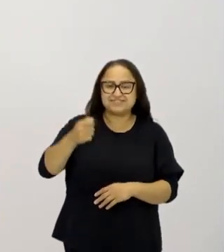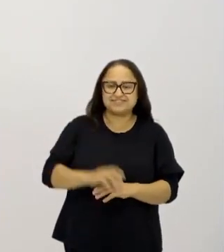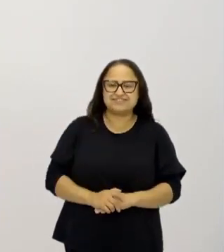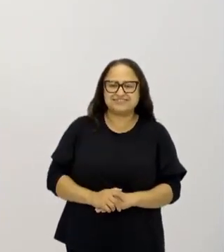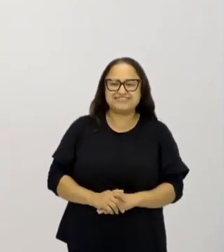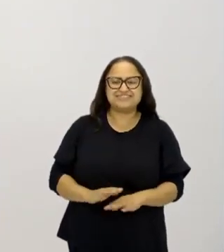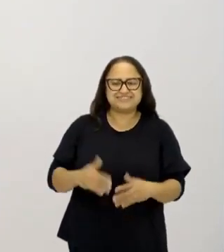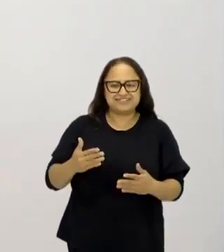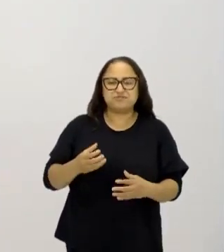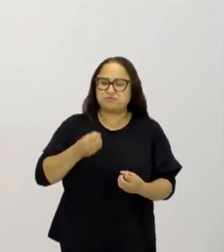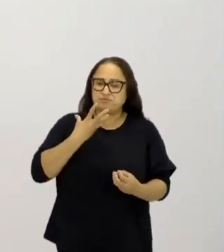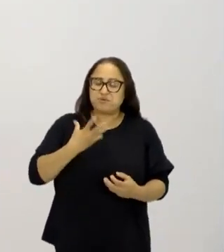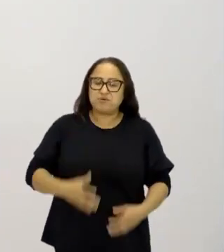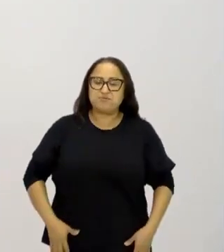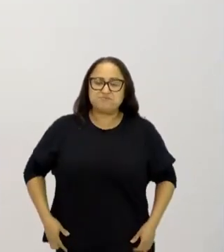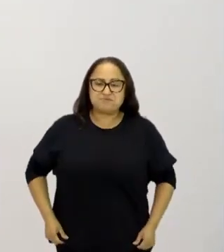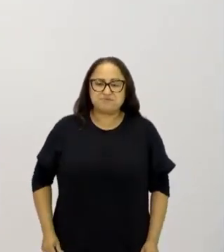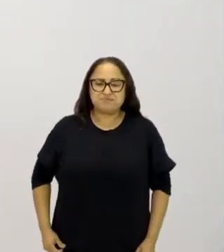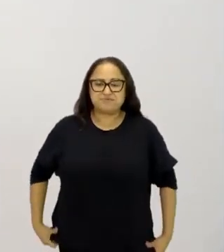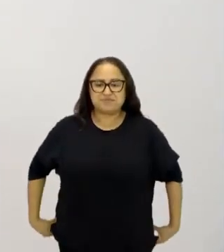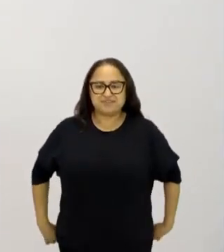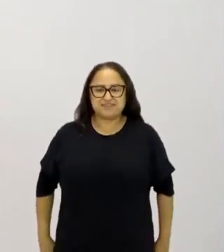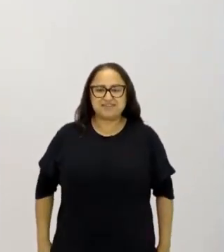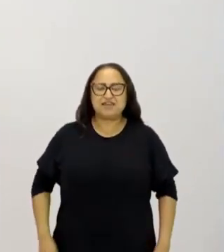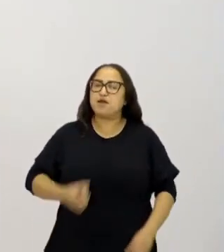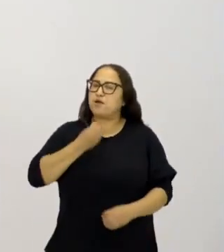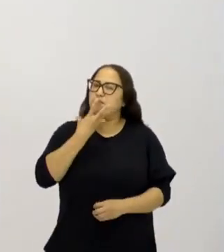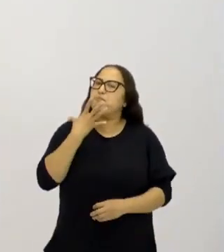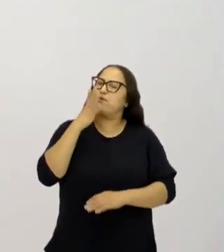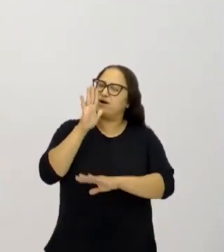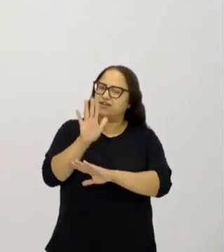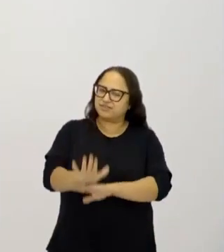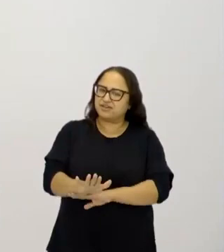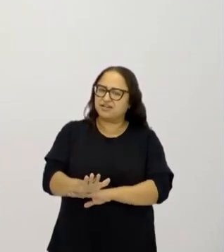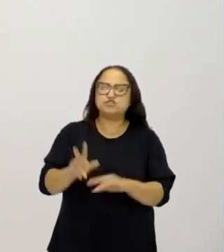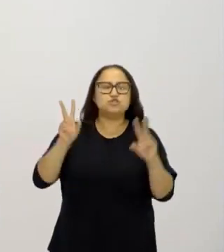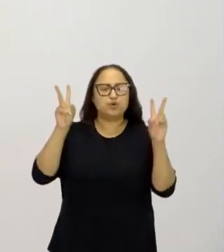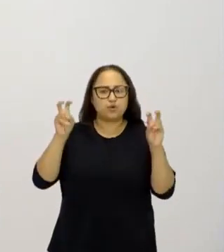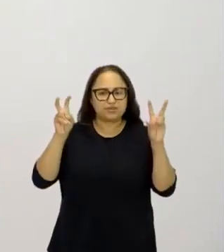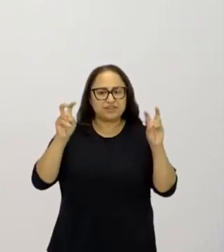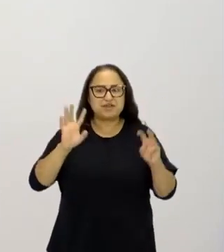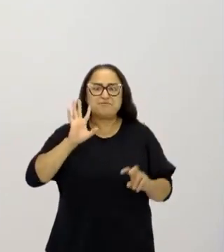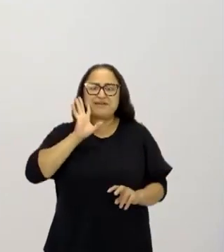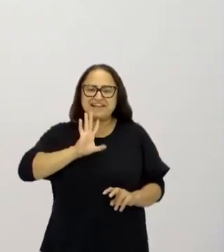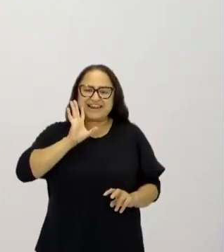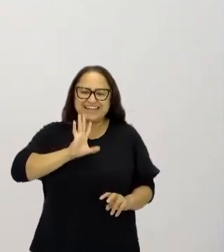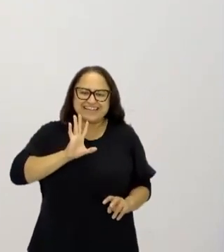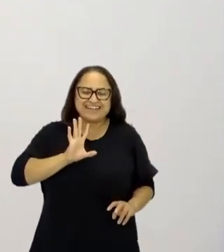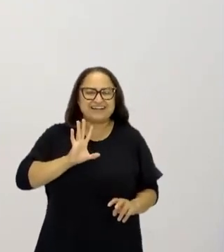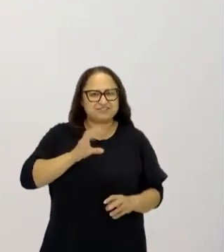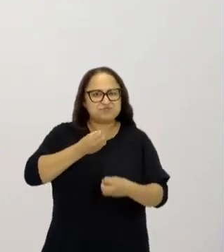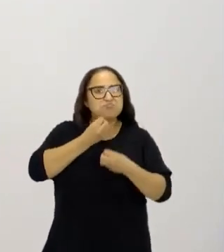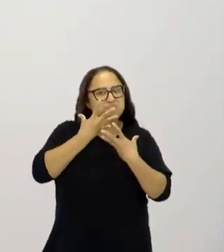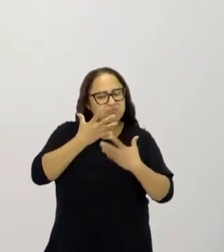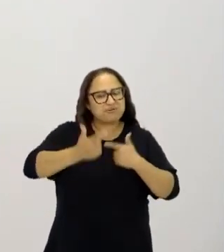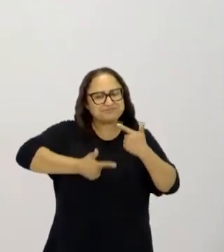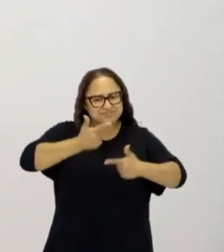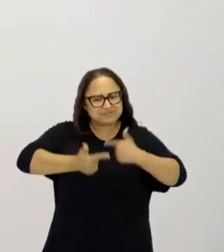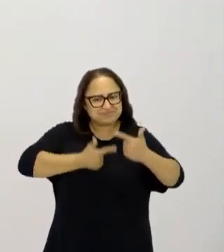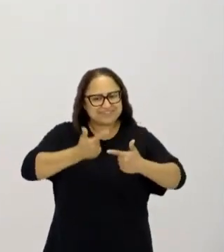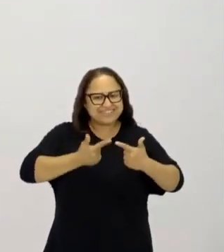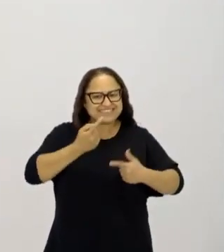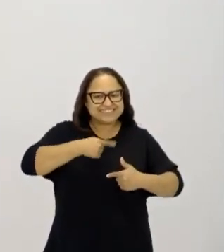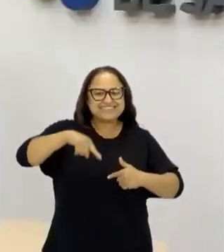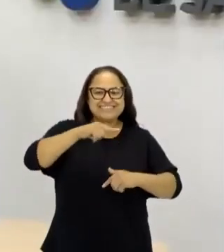né? Pois é. Gente, boa tarde a todos. Acompanhem. O tema é super legal, está sendo super bem trabalhado. Vamos lá,